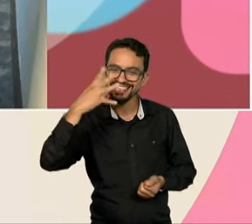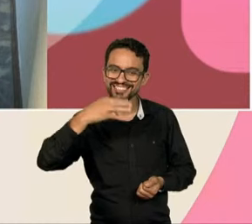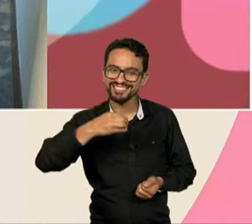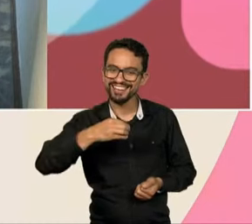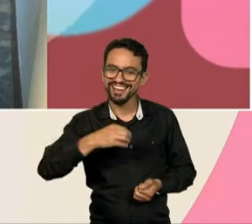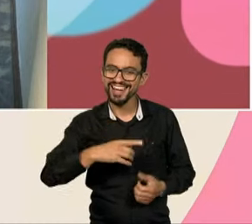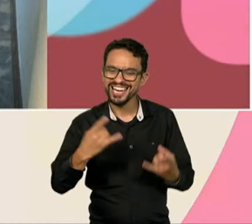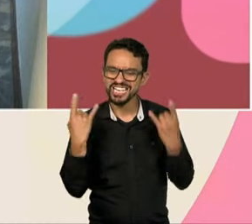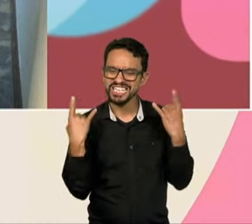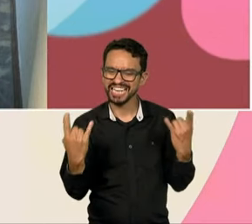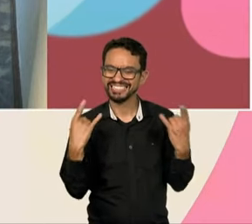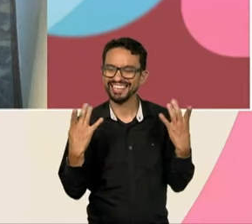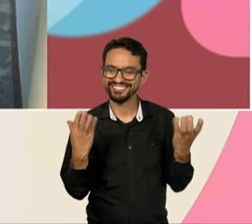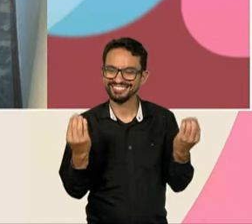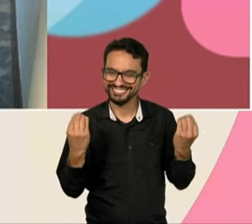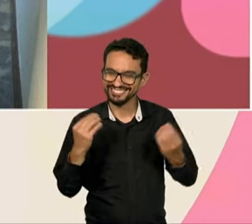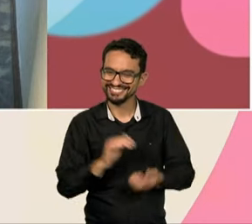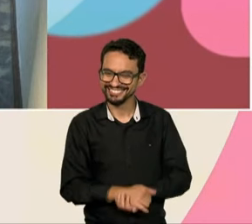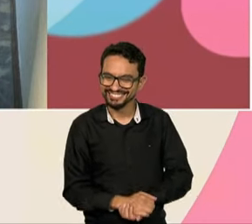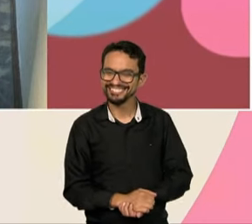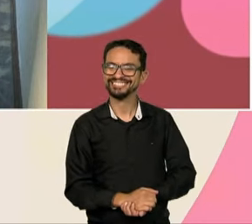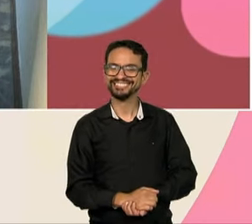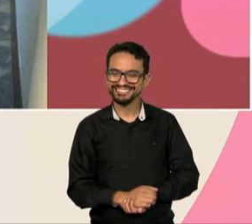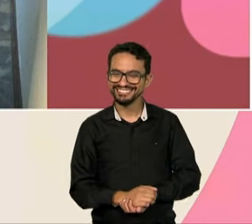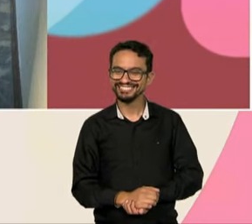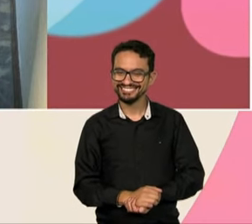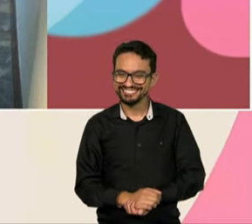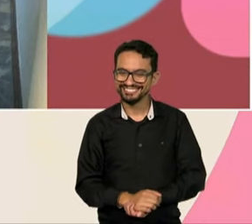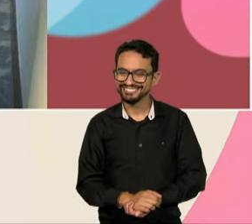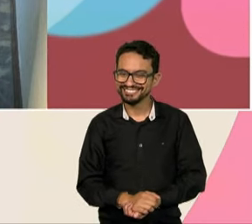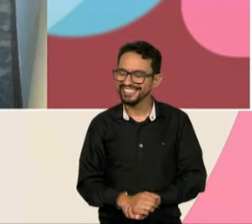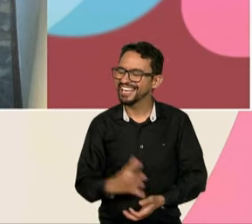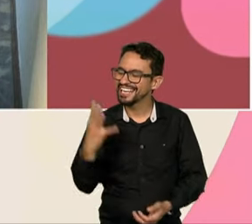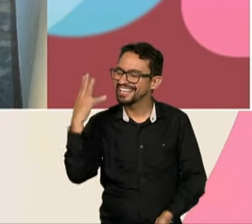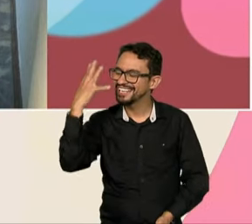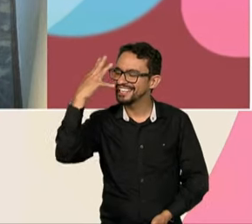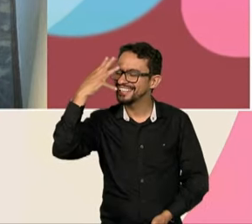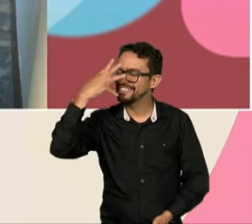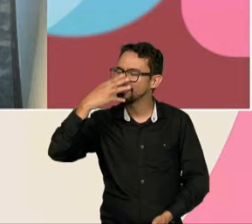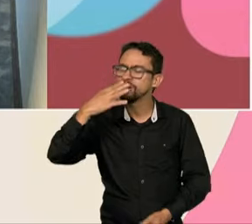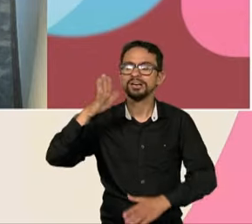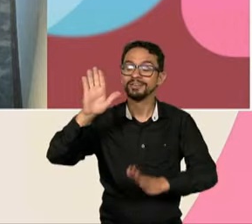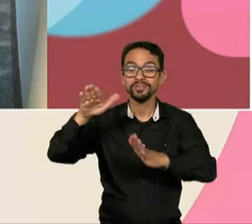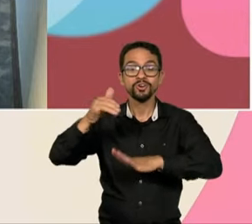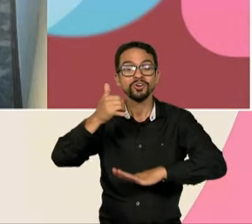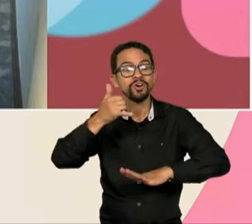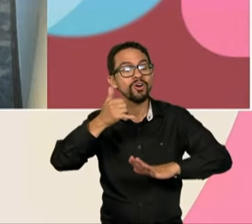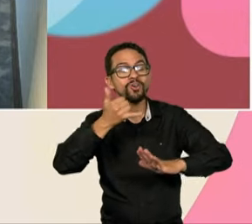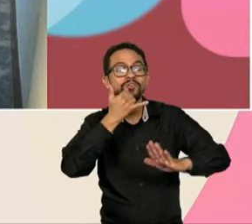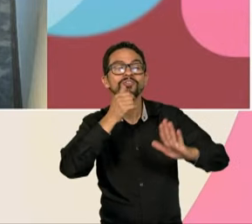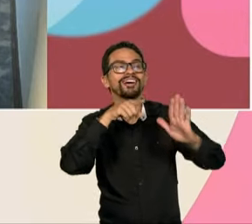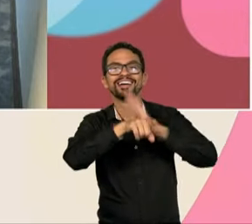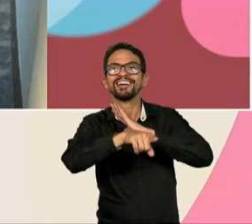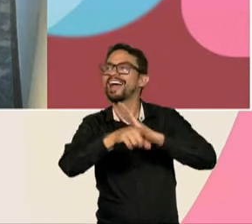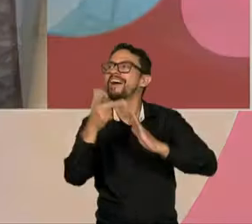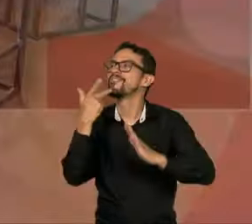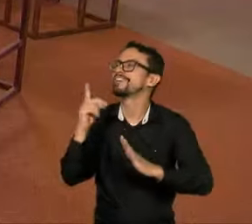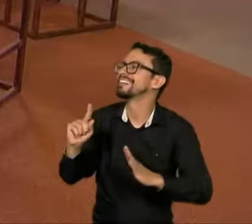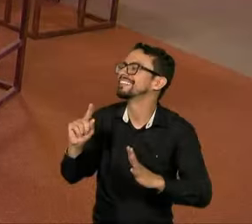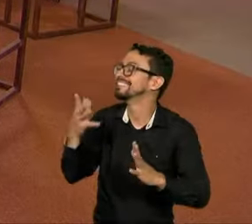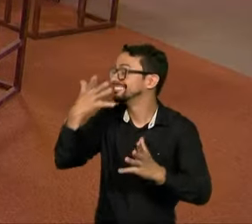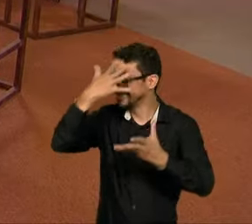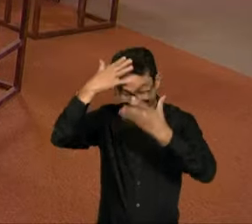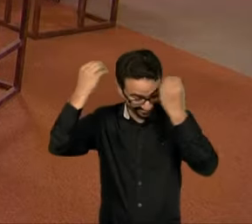barato. Os dois rock and roll pra caramba. É. Que lindo. Ai, que coisa linda. Conta, Léo, mas fala aí. O que, que eu tava falando? Que eu fiquei tão